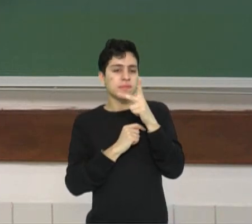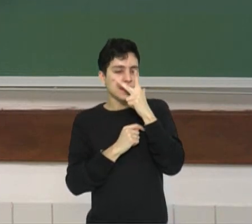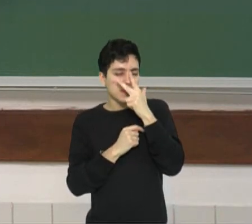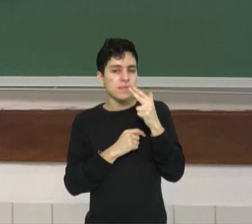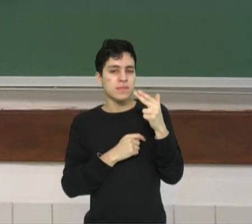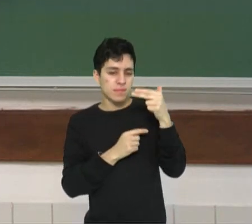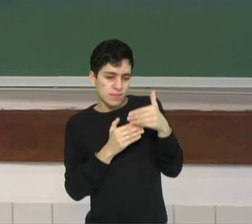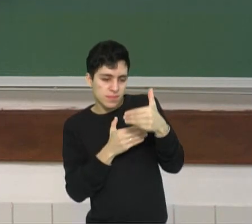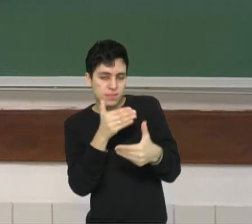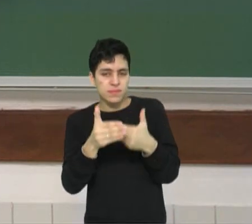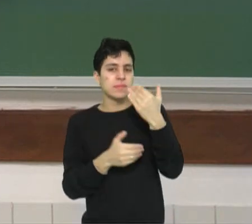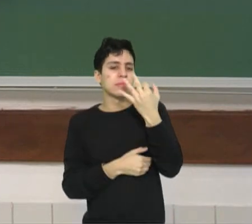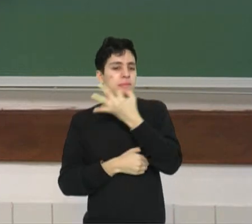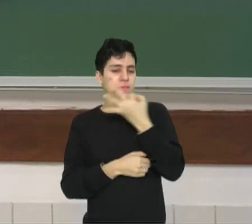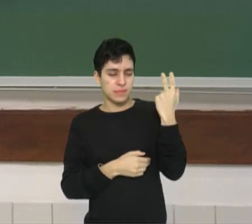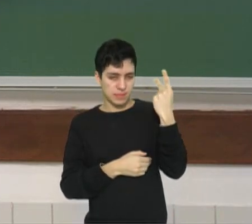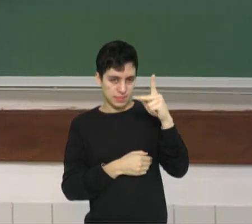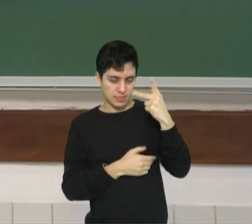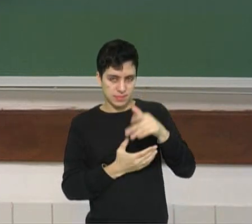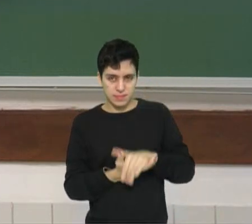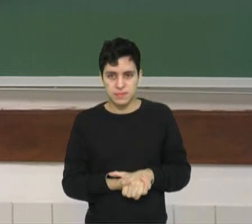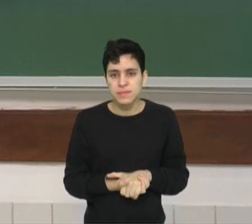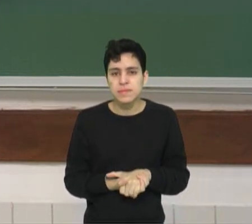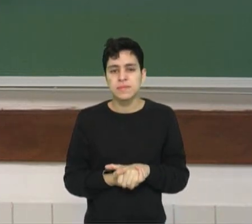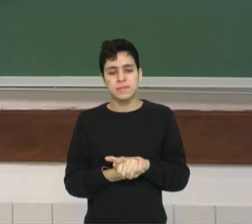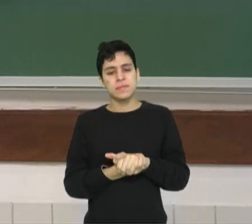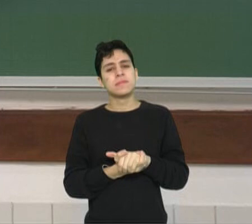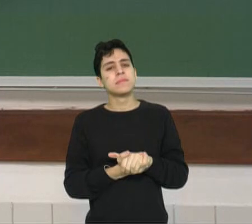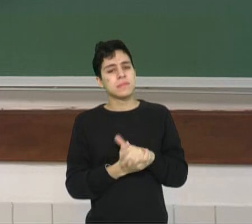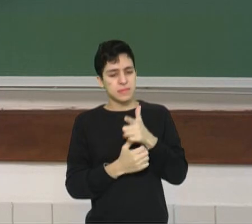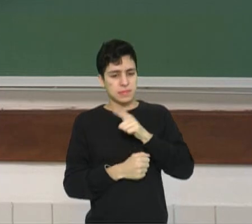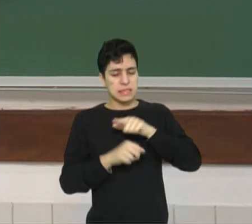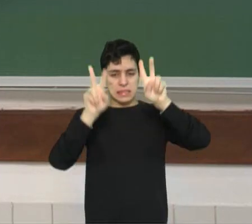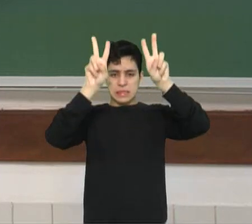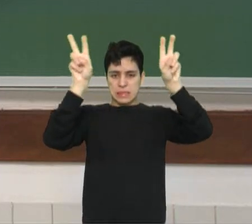nos ajudar a ultrapassar certas adversidades.